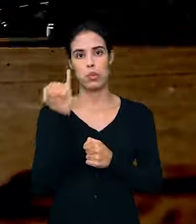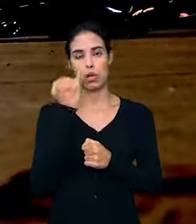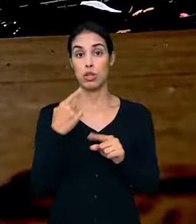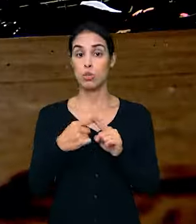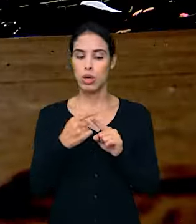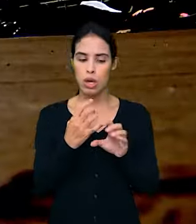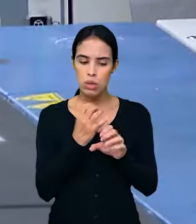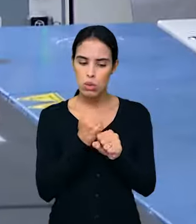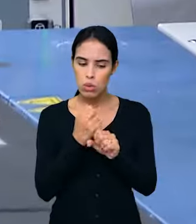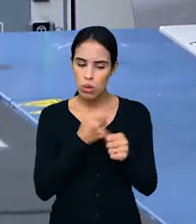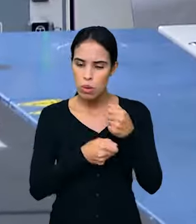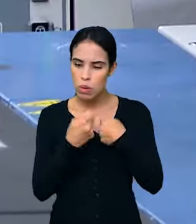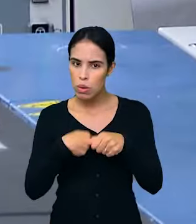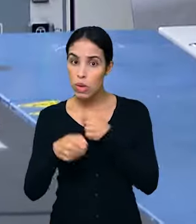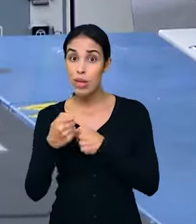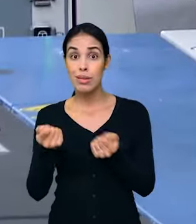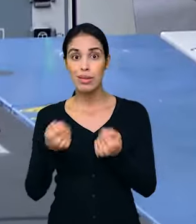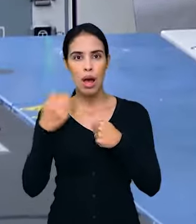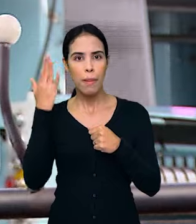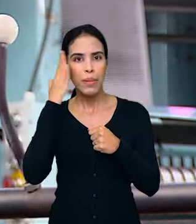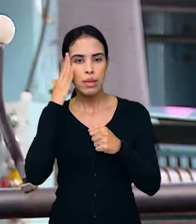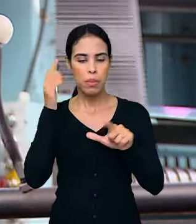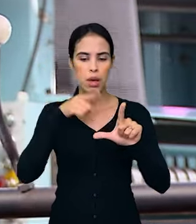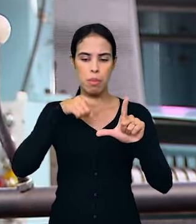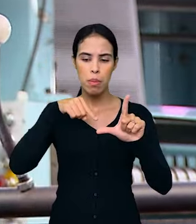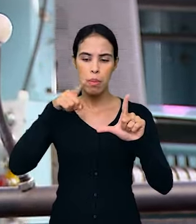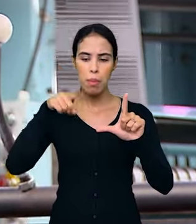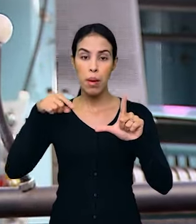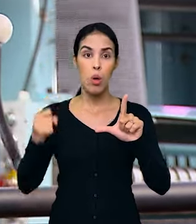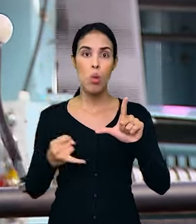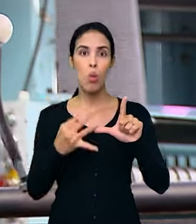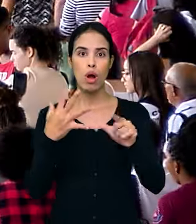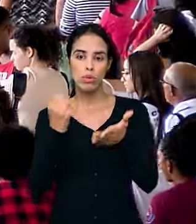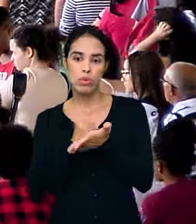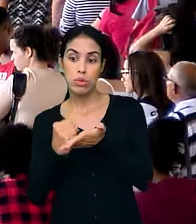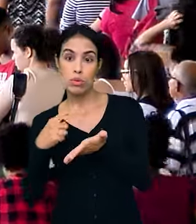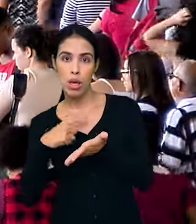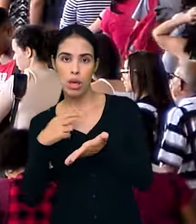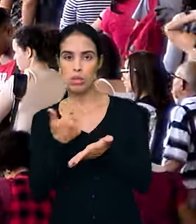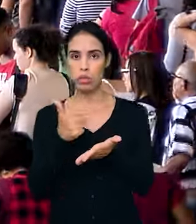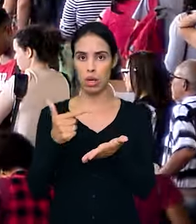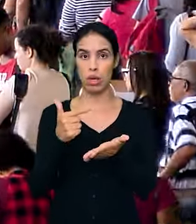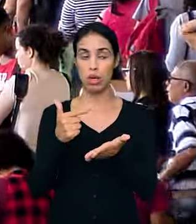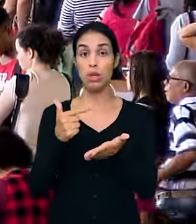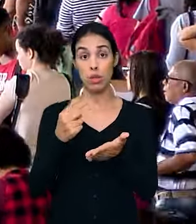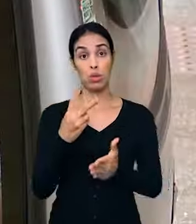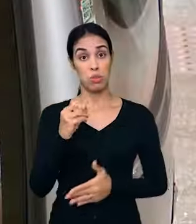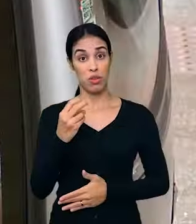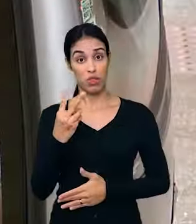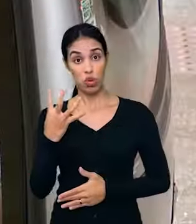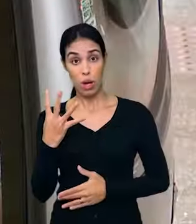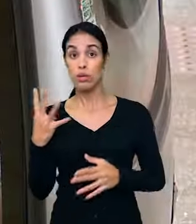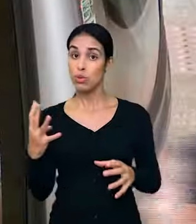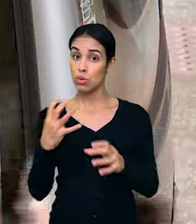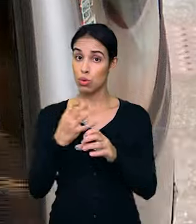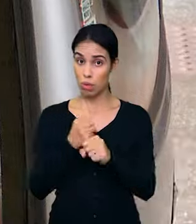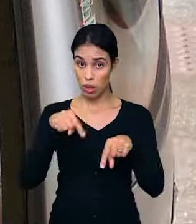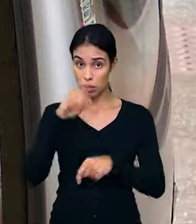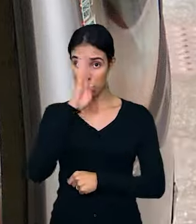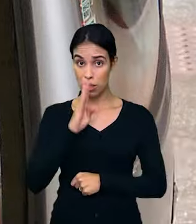medidor econômico, capaz de traçar os índices de emprego formal no país. Até julho de 2024, o Brasil